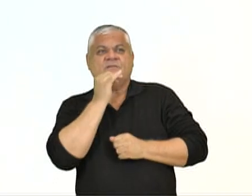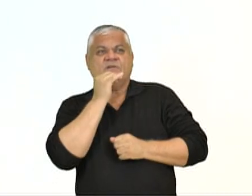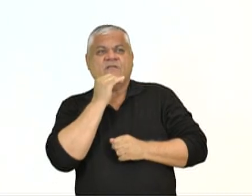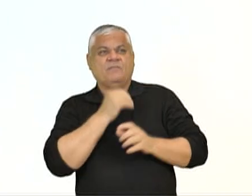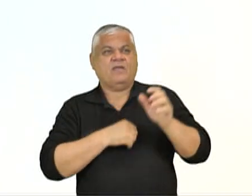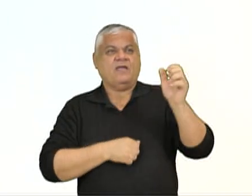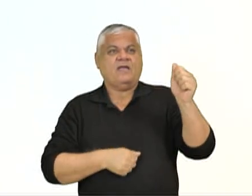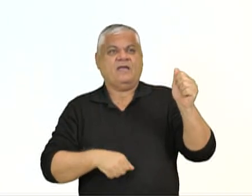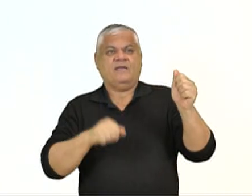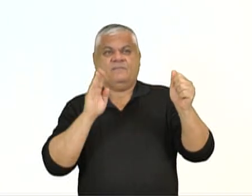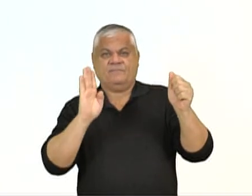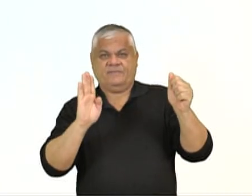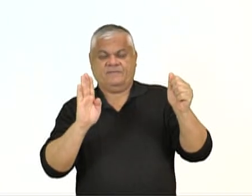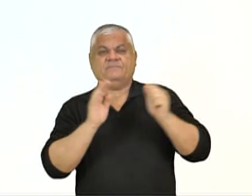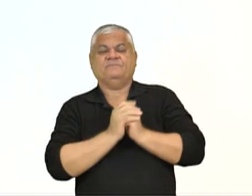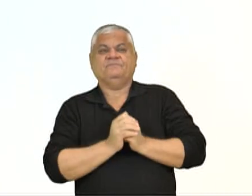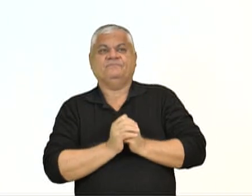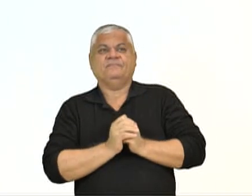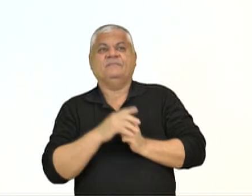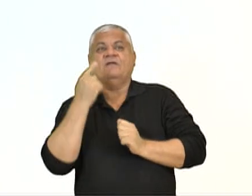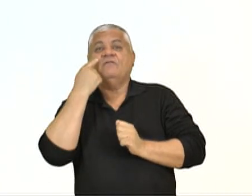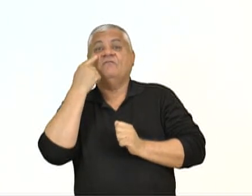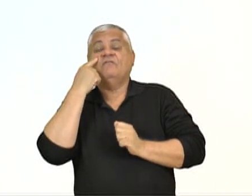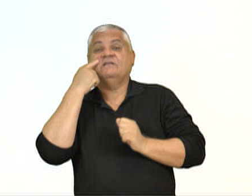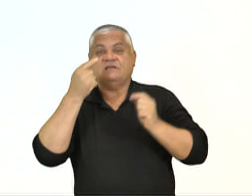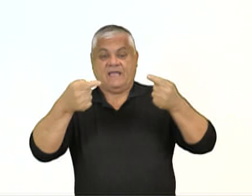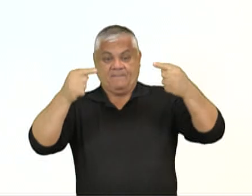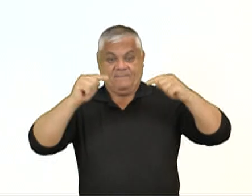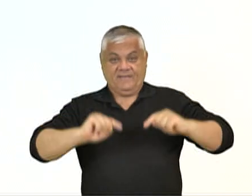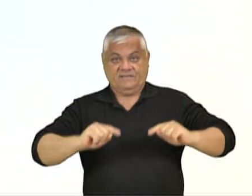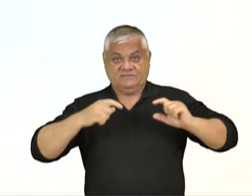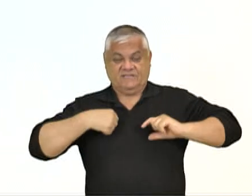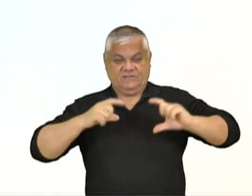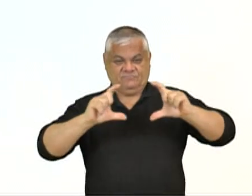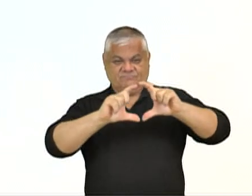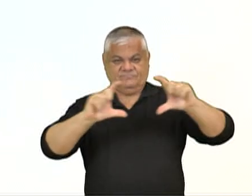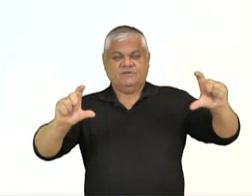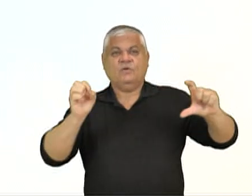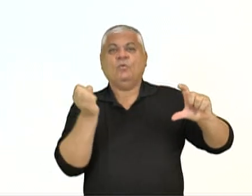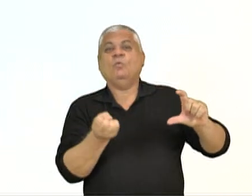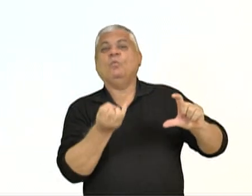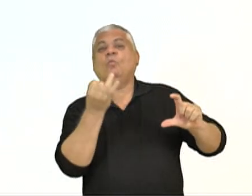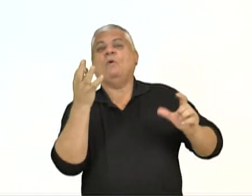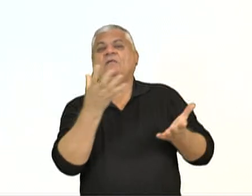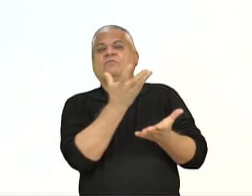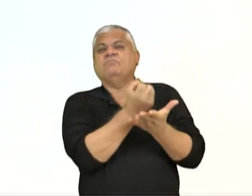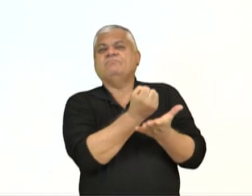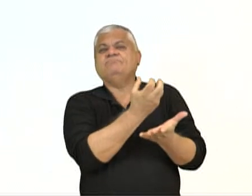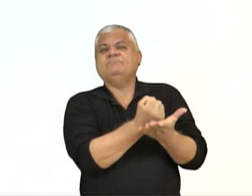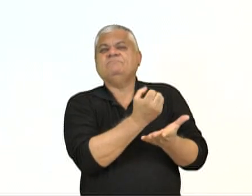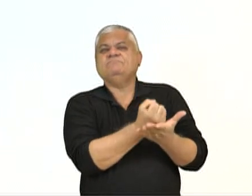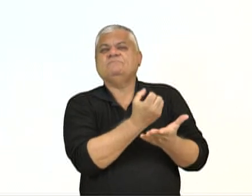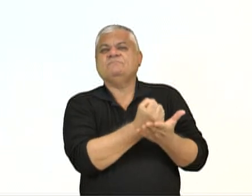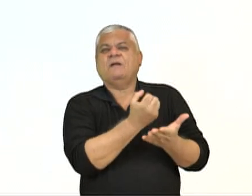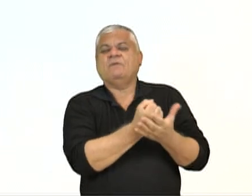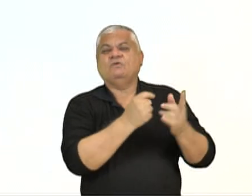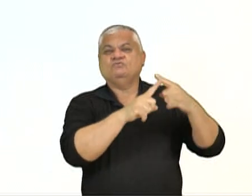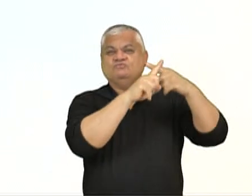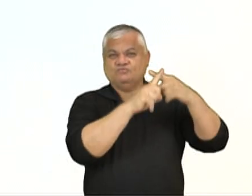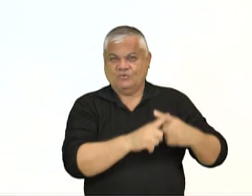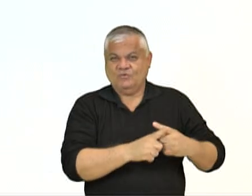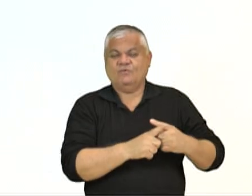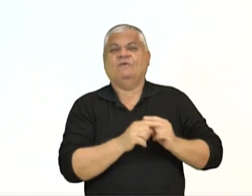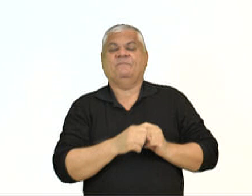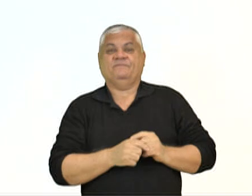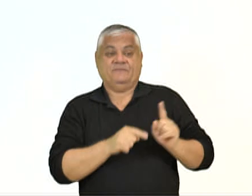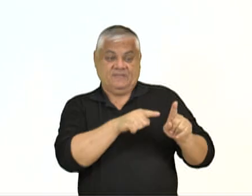B. As tabelas abaixo, elas mostram o número de downloads de cada jogo, em cada